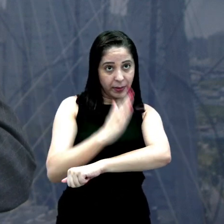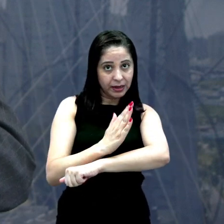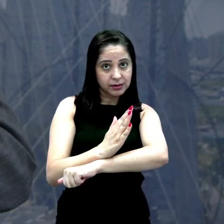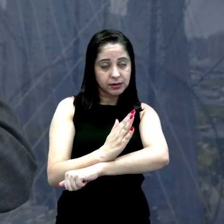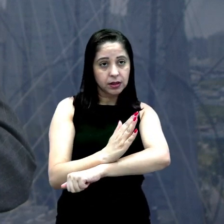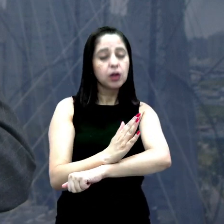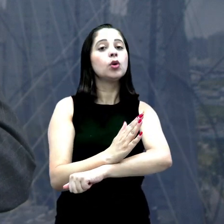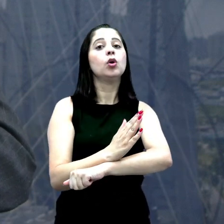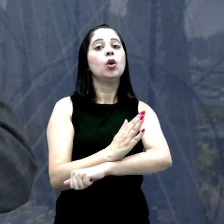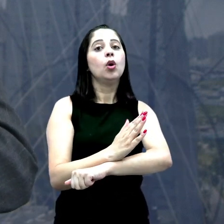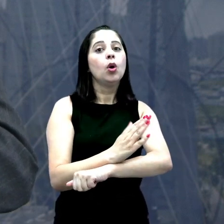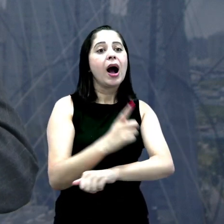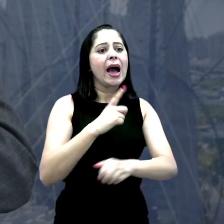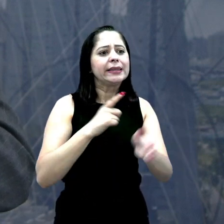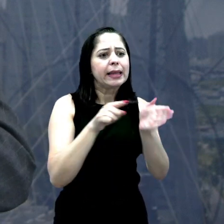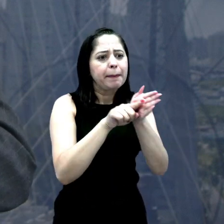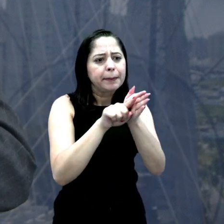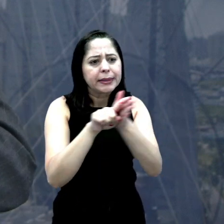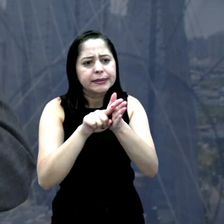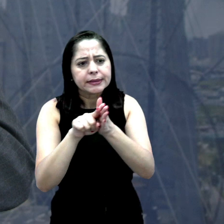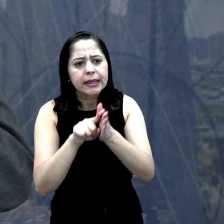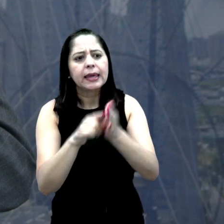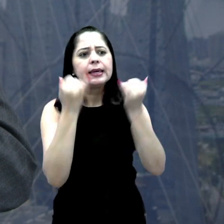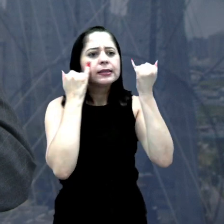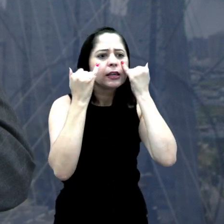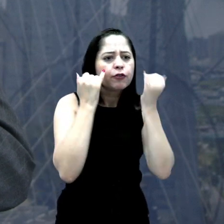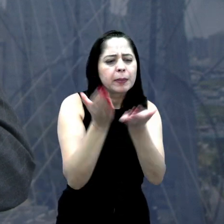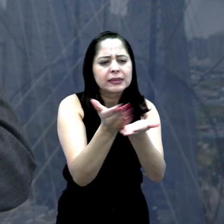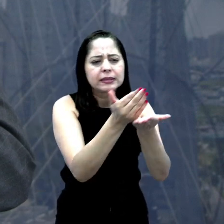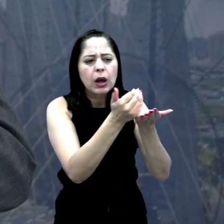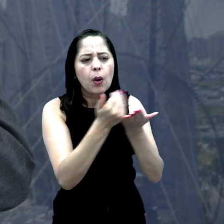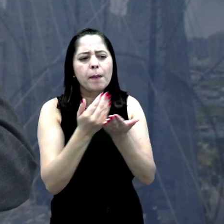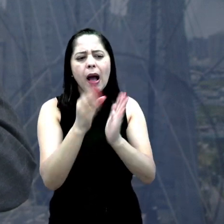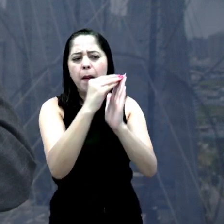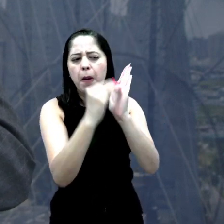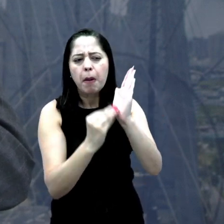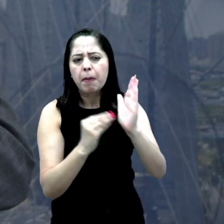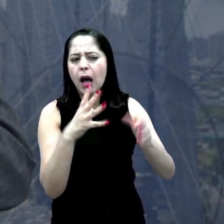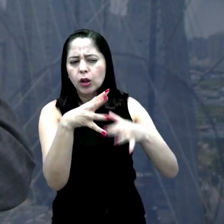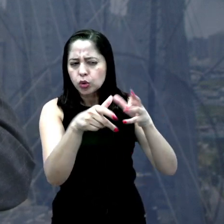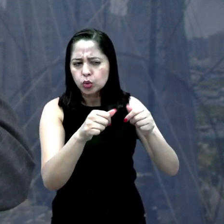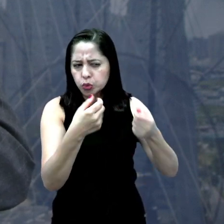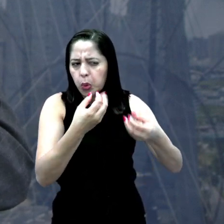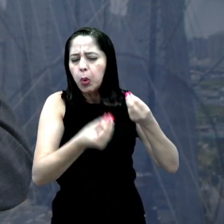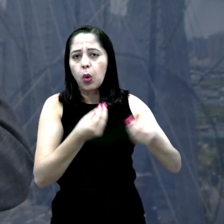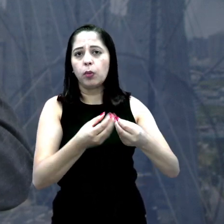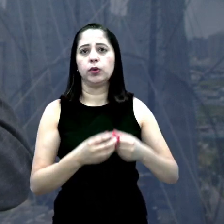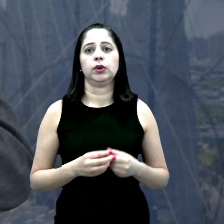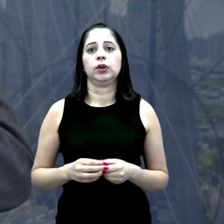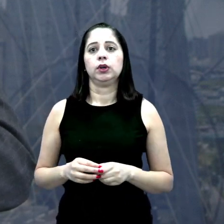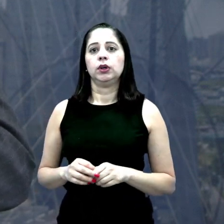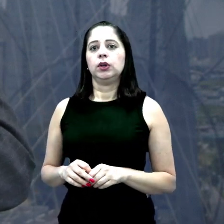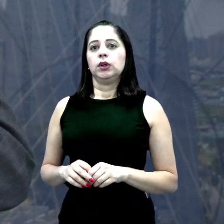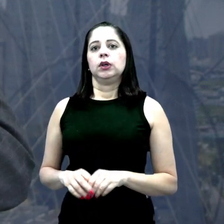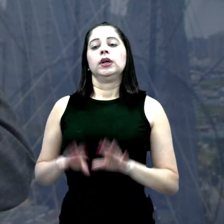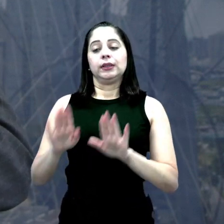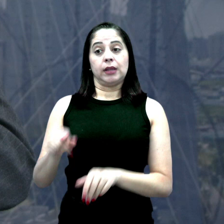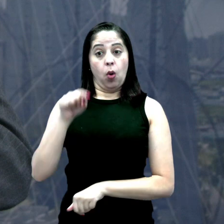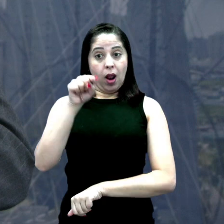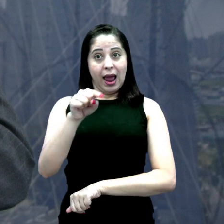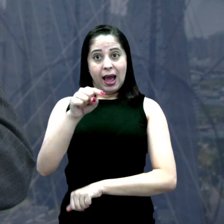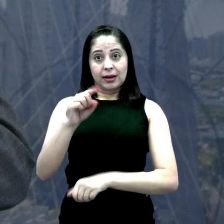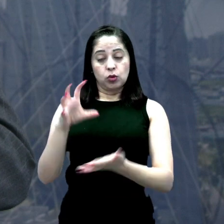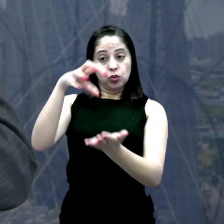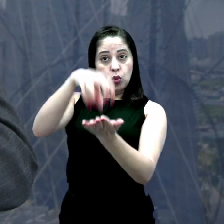carga tinha refugiados dentro do alçapão, lá tem um nome certo, onde eles vêm refugiados da Europa, da África,